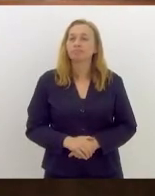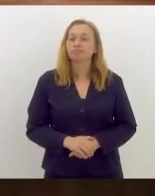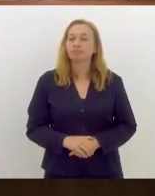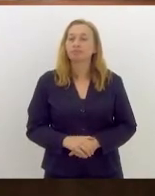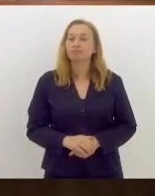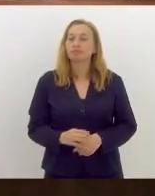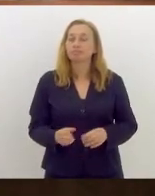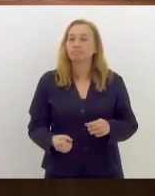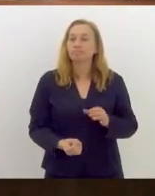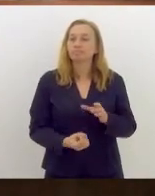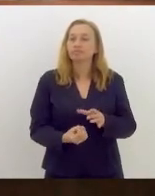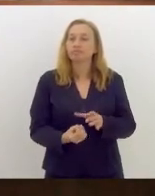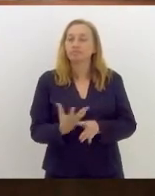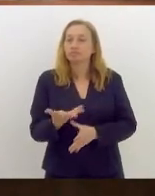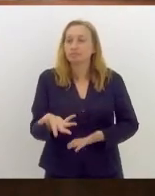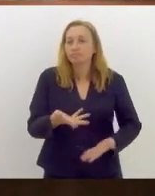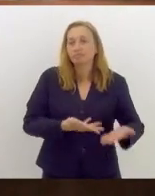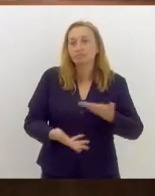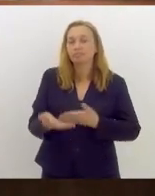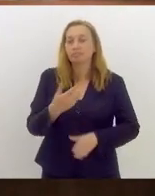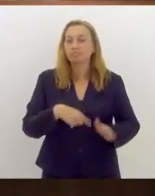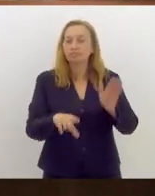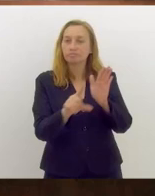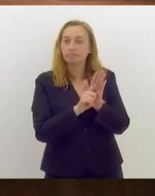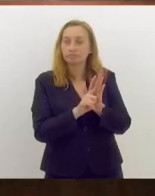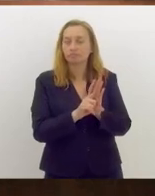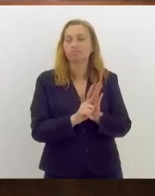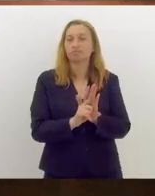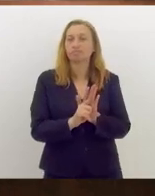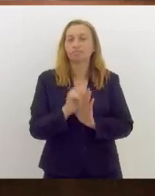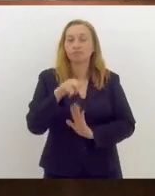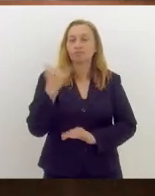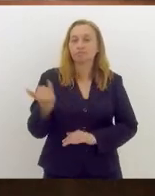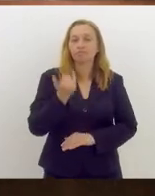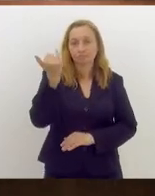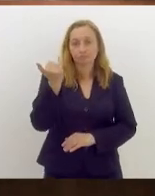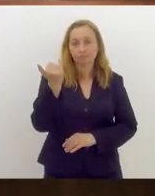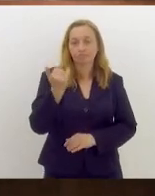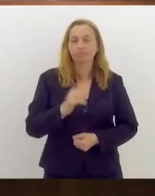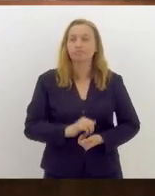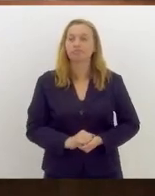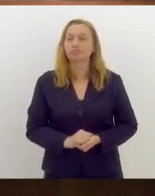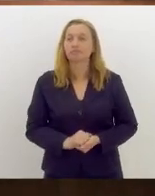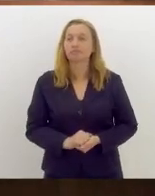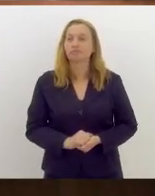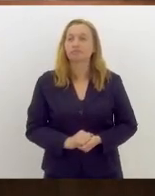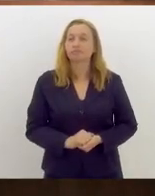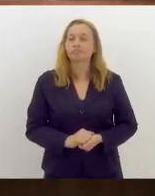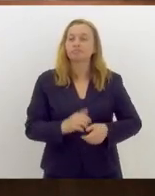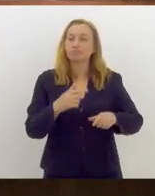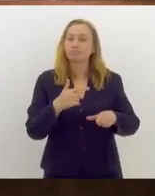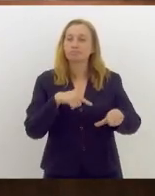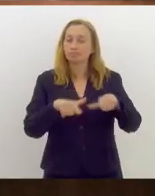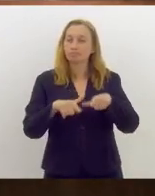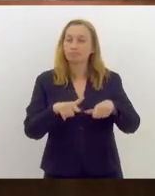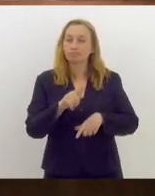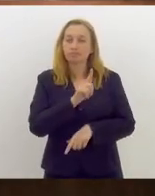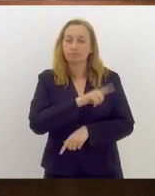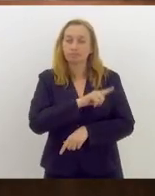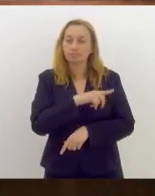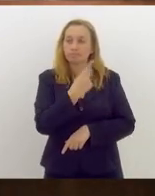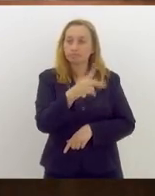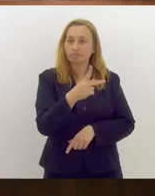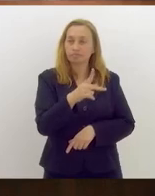participativa né é muito importante é um é um legado André que a sua gestão vai deixar para o Rio de Janeiro